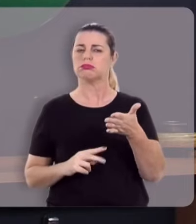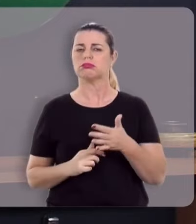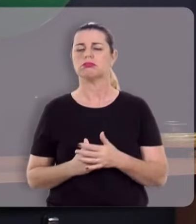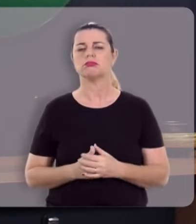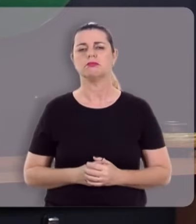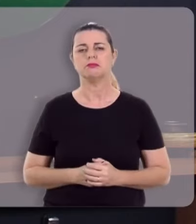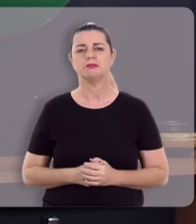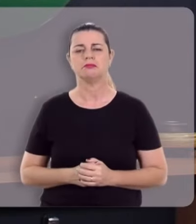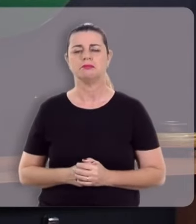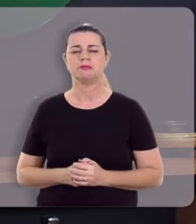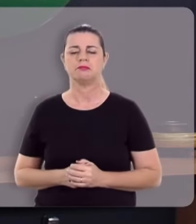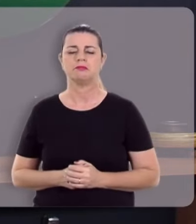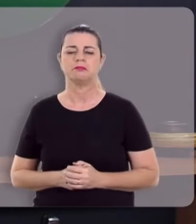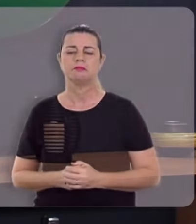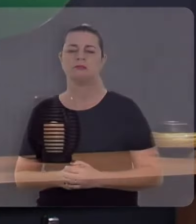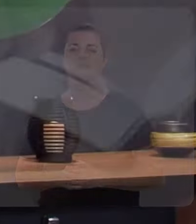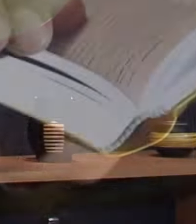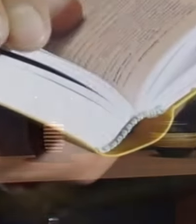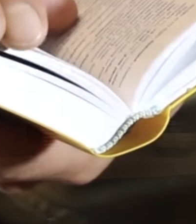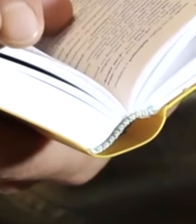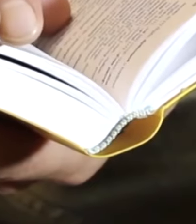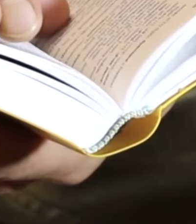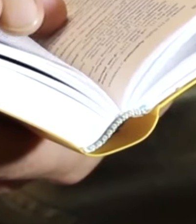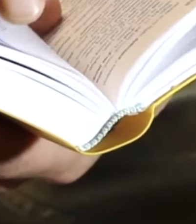a leitura desse texto.